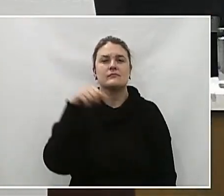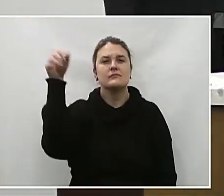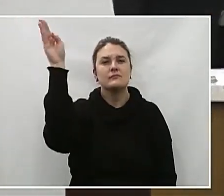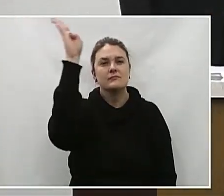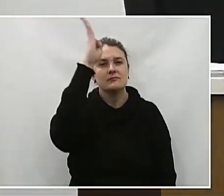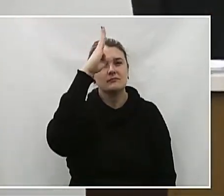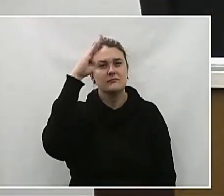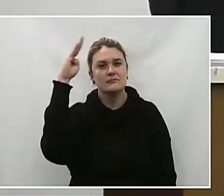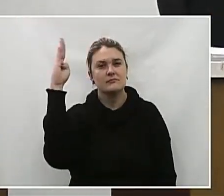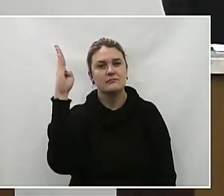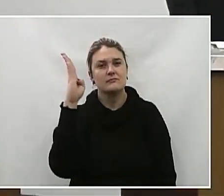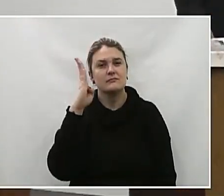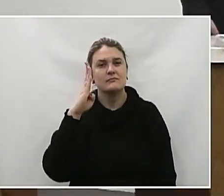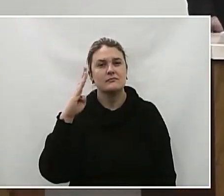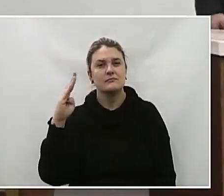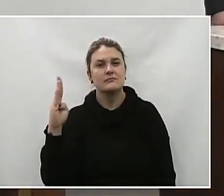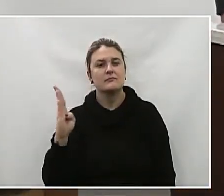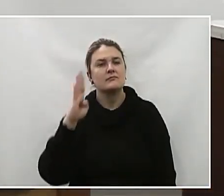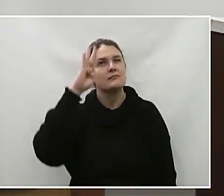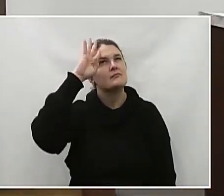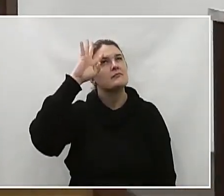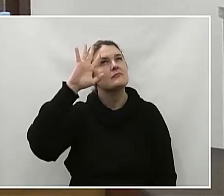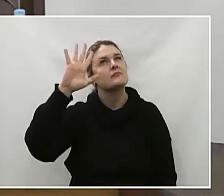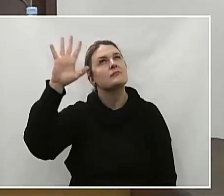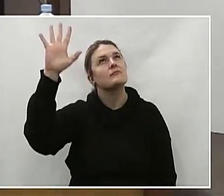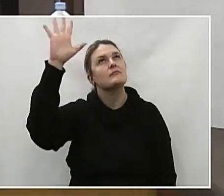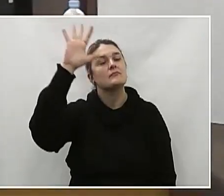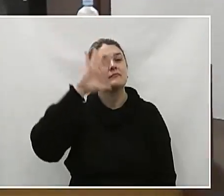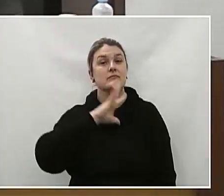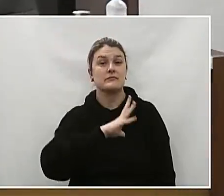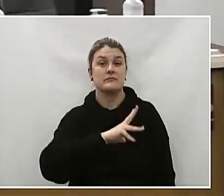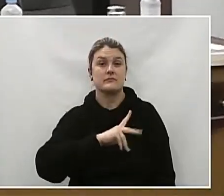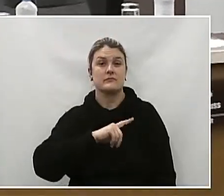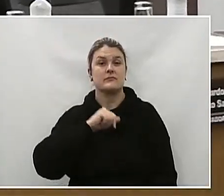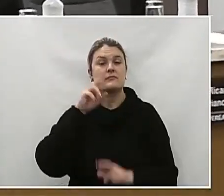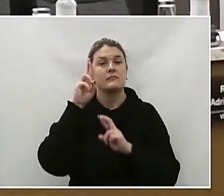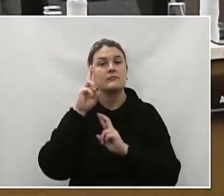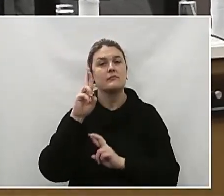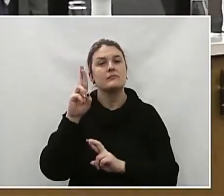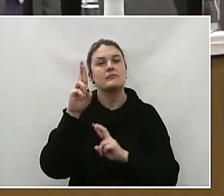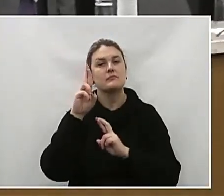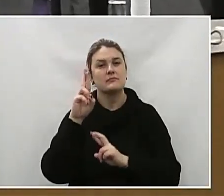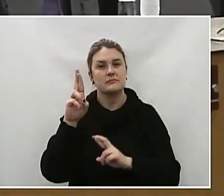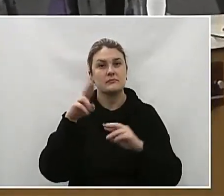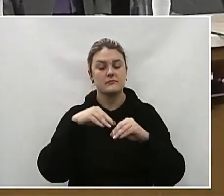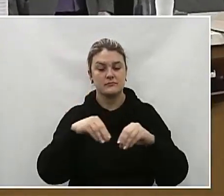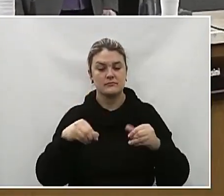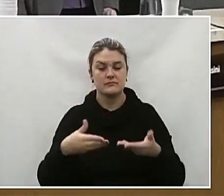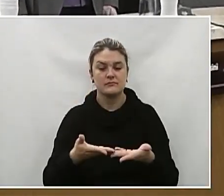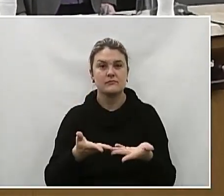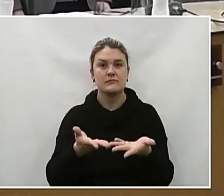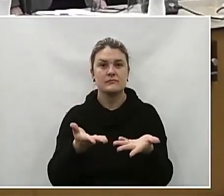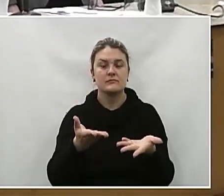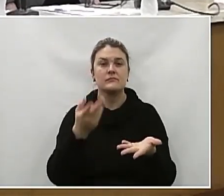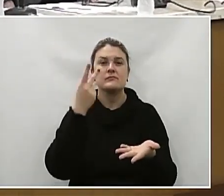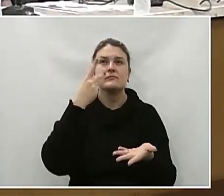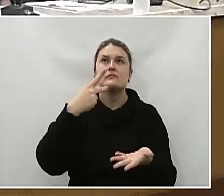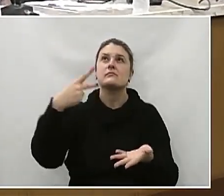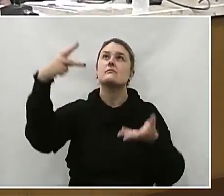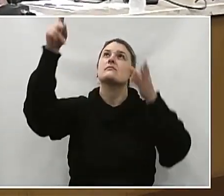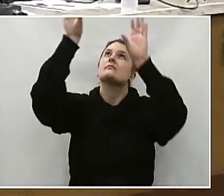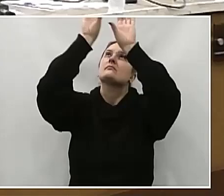e sol. Brasil, um sonho intenso, um raio vívido, de amor e de esperança a terra